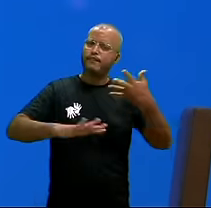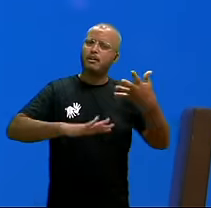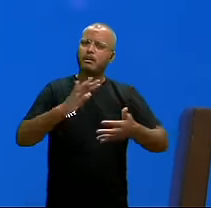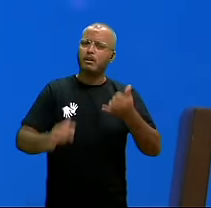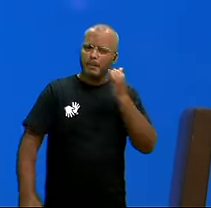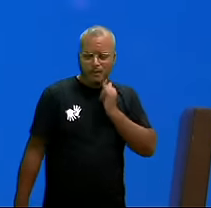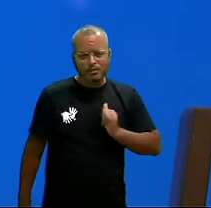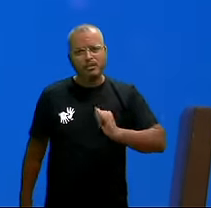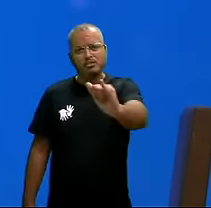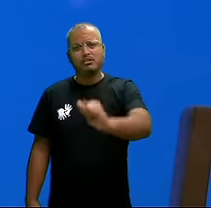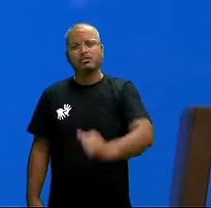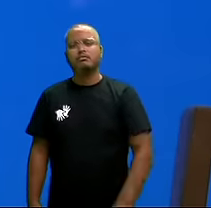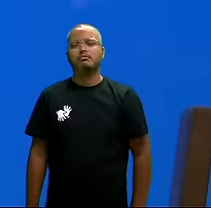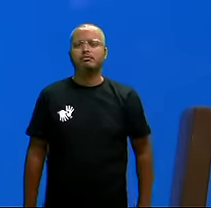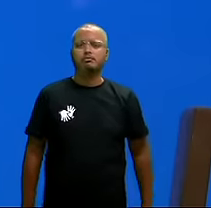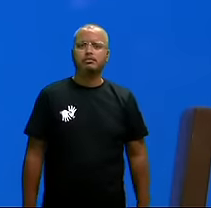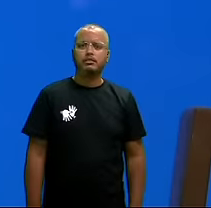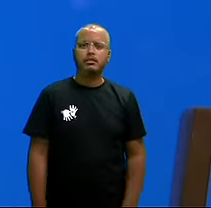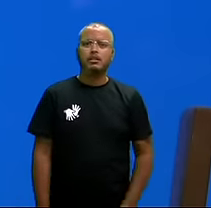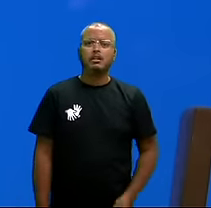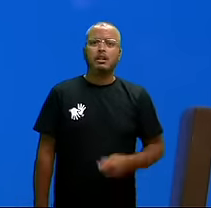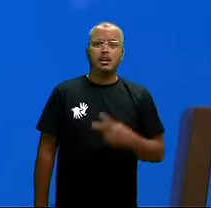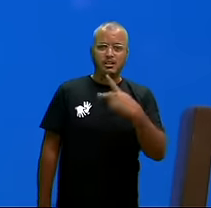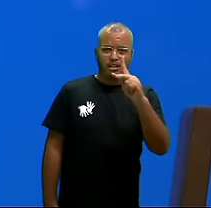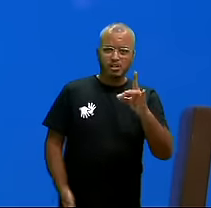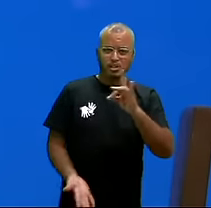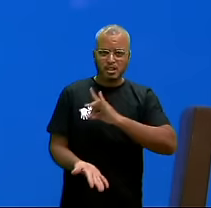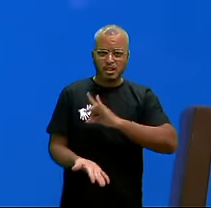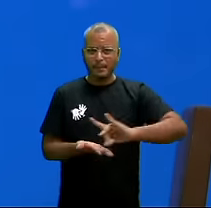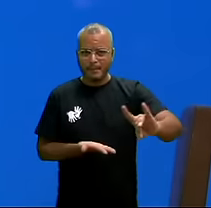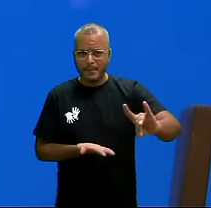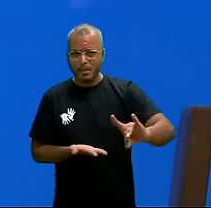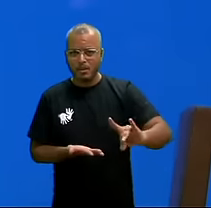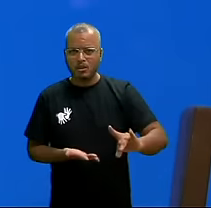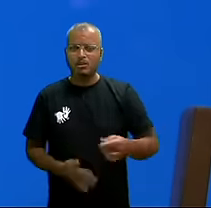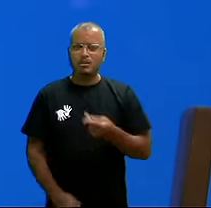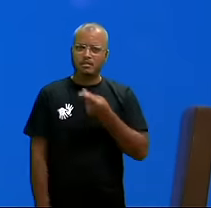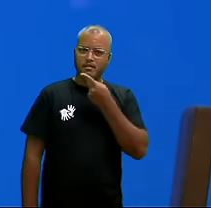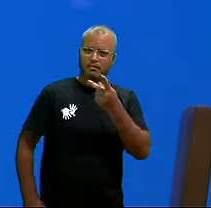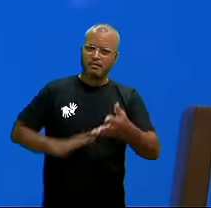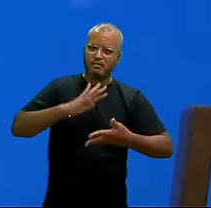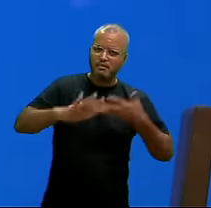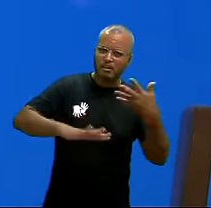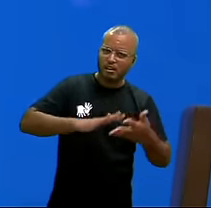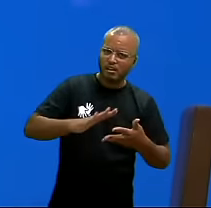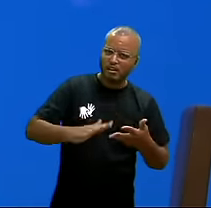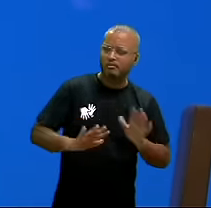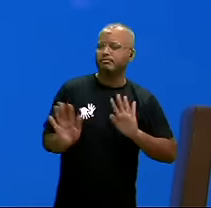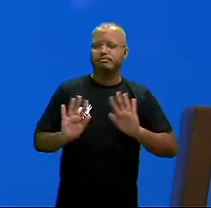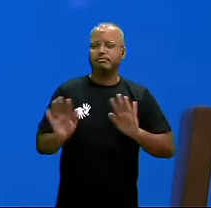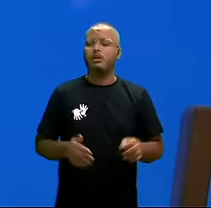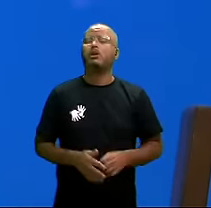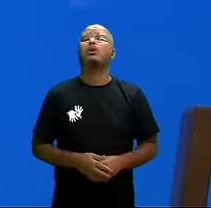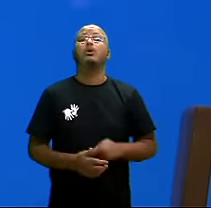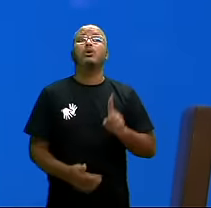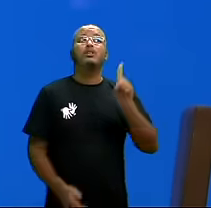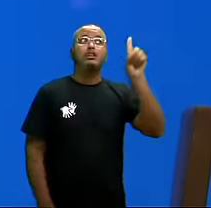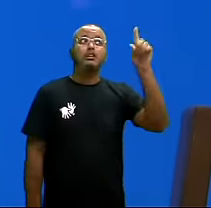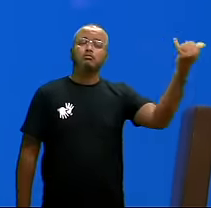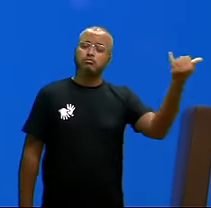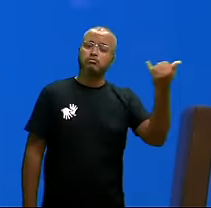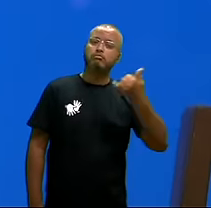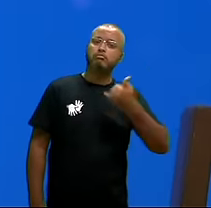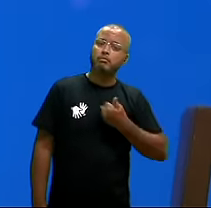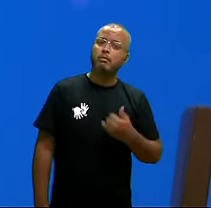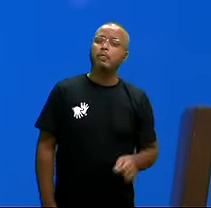diabo que diz o que vai acontecer. Não são os seus inimigos que dizem o que vão acontecer. Não são as circunstâncias que dizem o que vai acontecer. É aquilo que Deus diz sobre você.